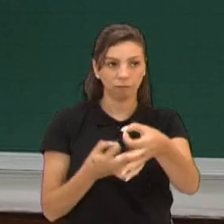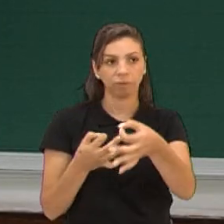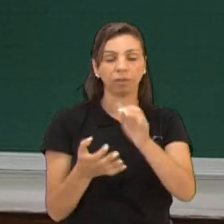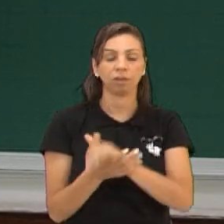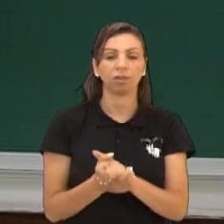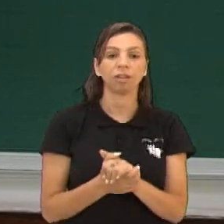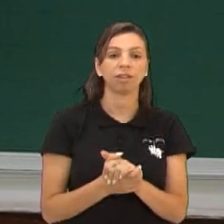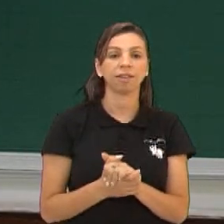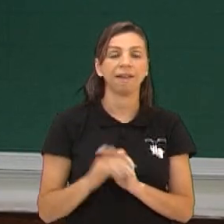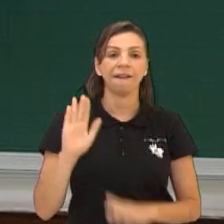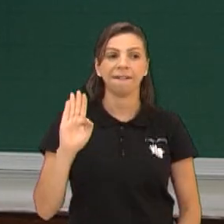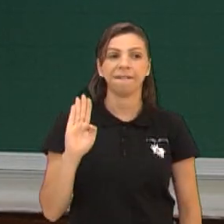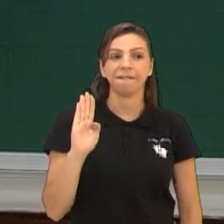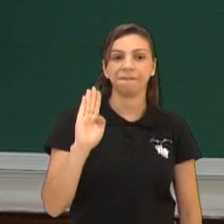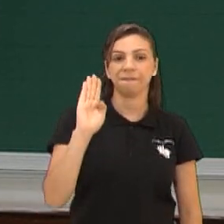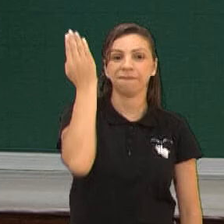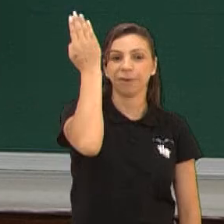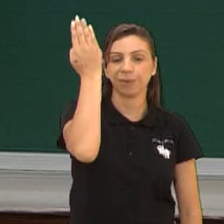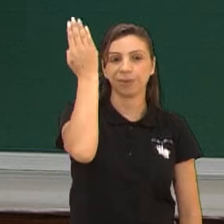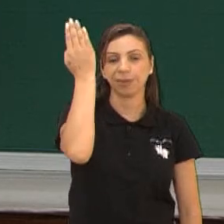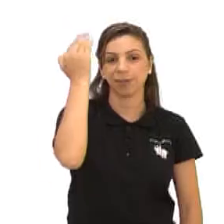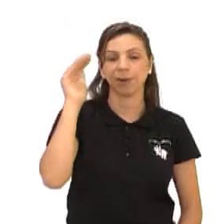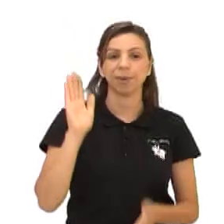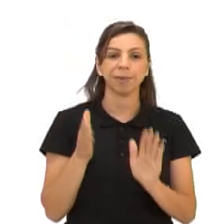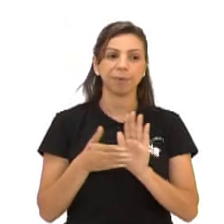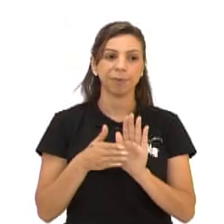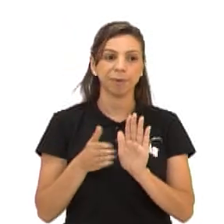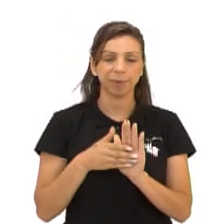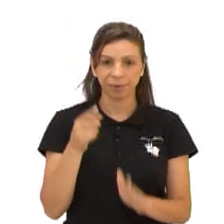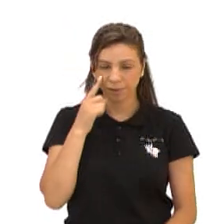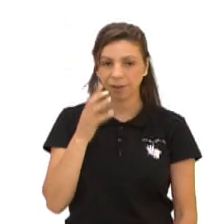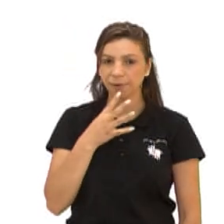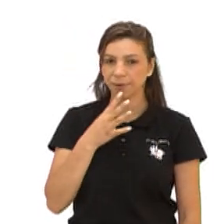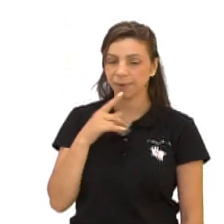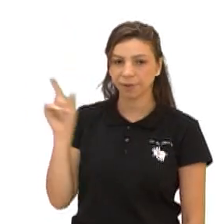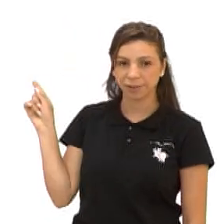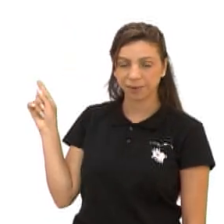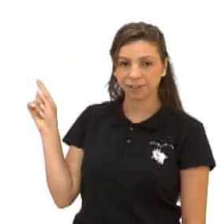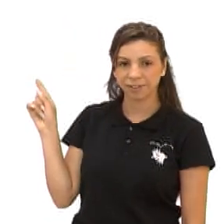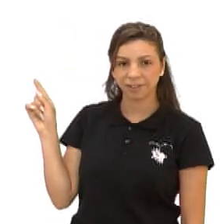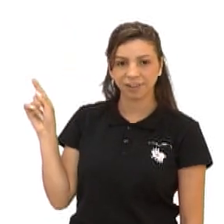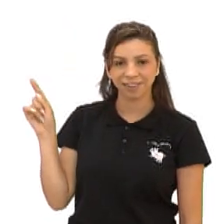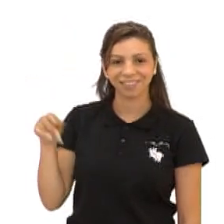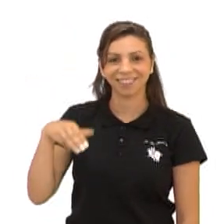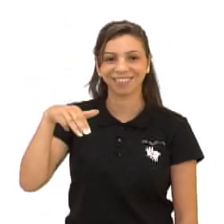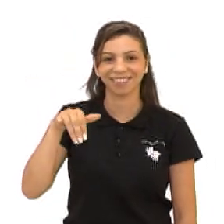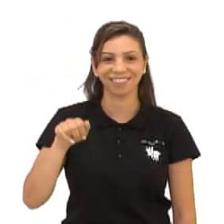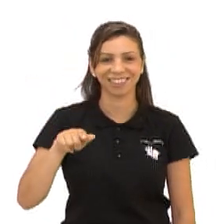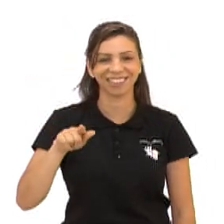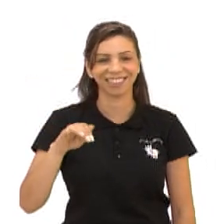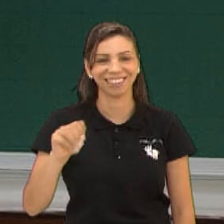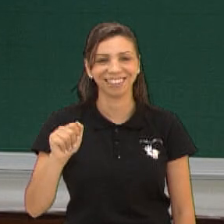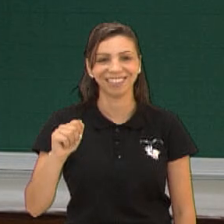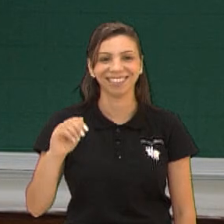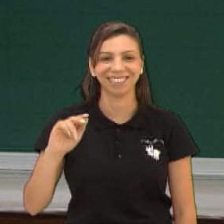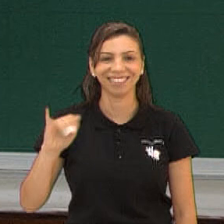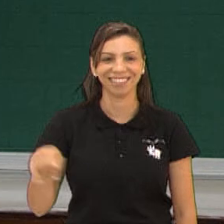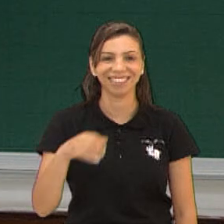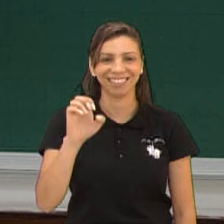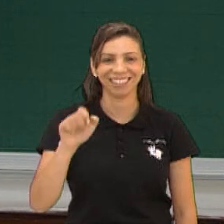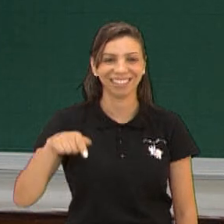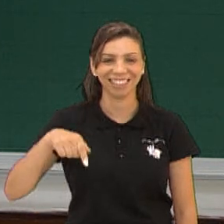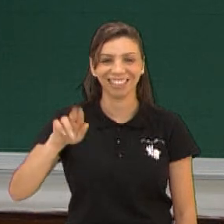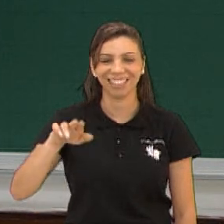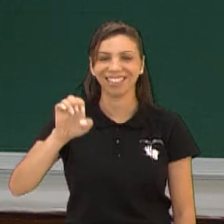a falsa causa vocês conhecem esse senhor aqui simpático é o Mick Jagger cantor e